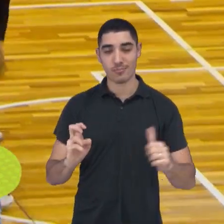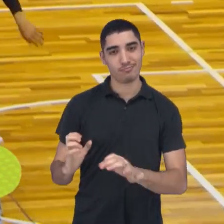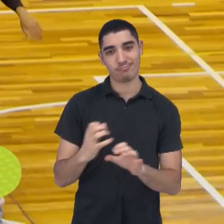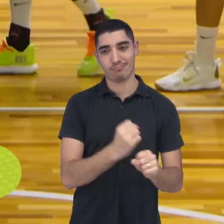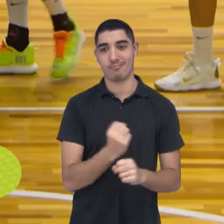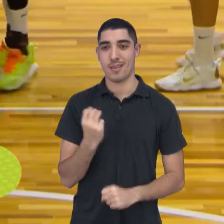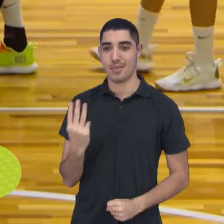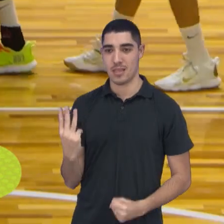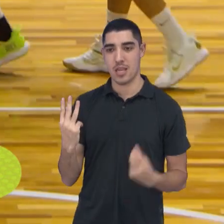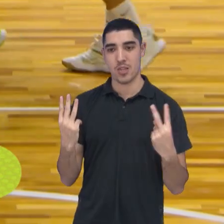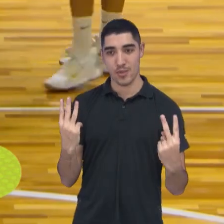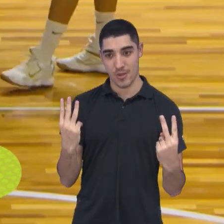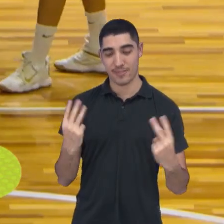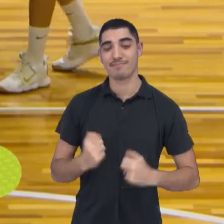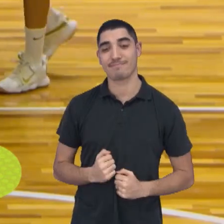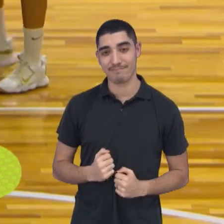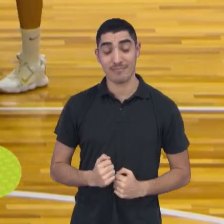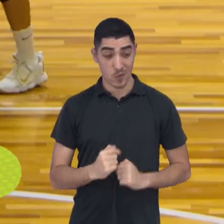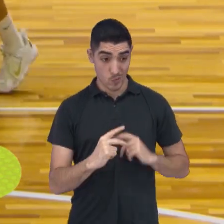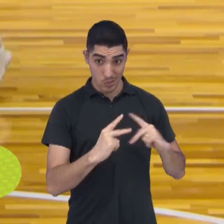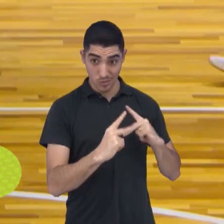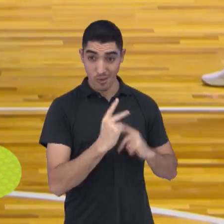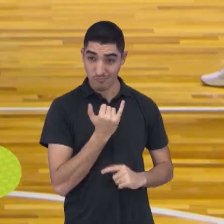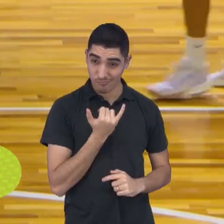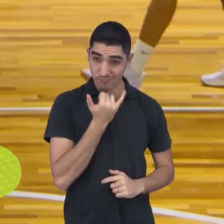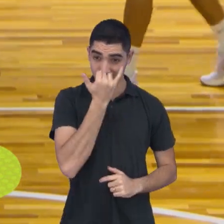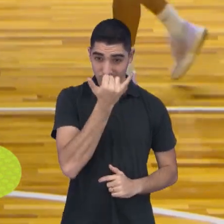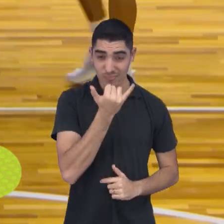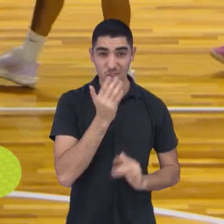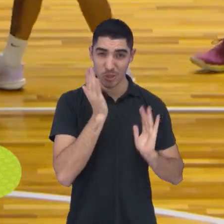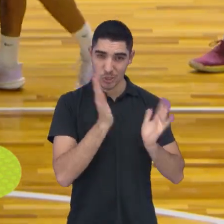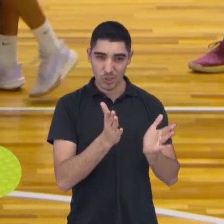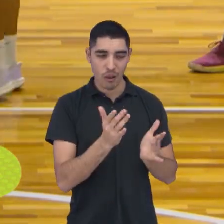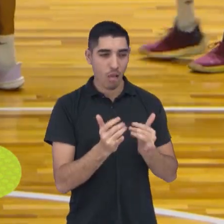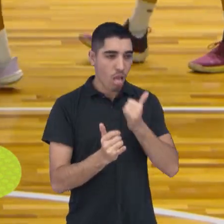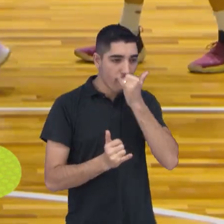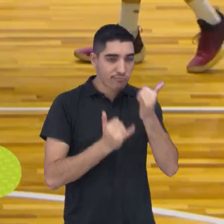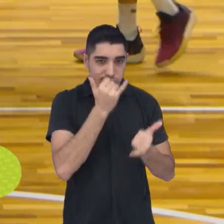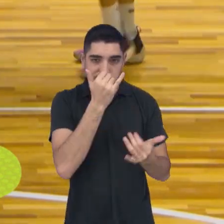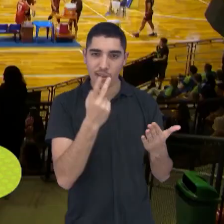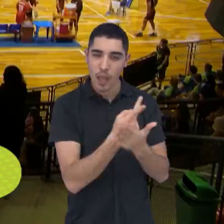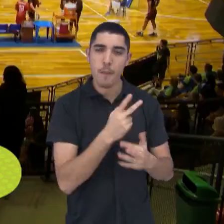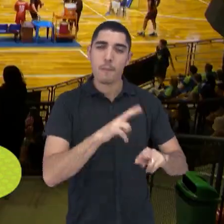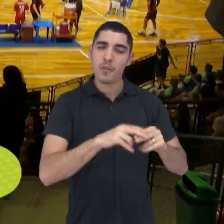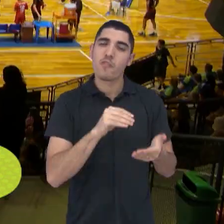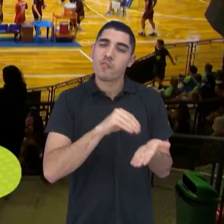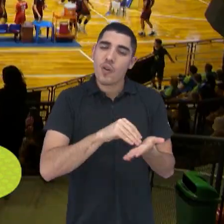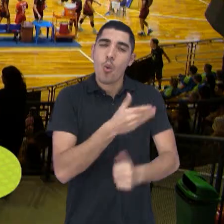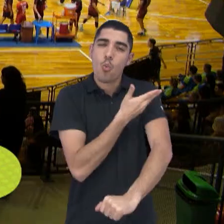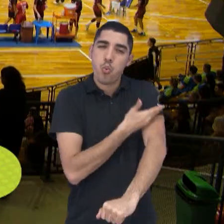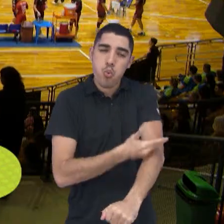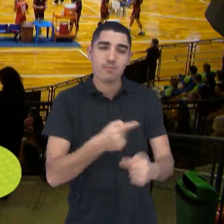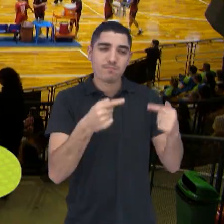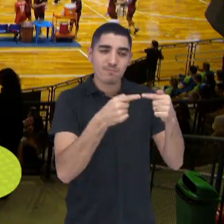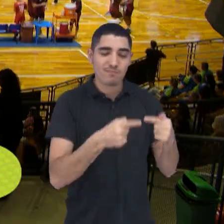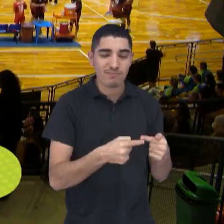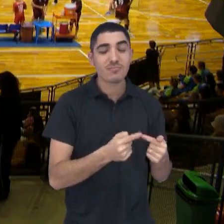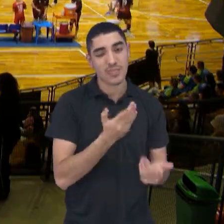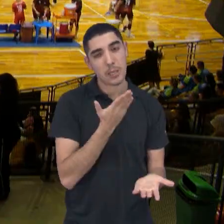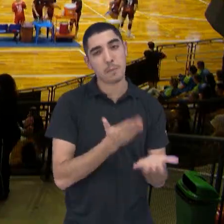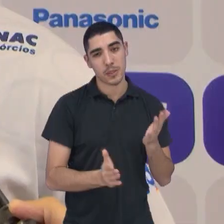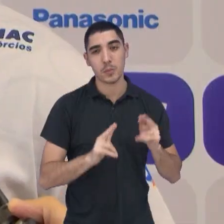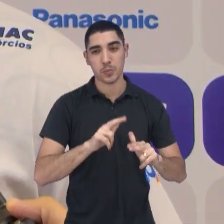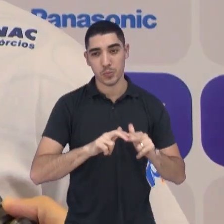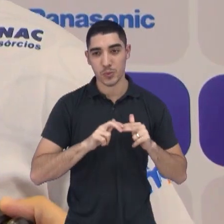3-2. Para o lado derrotado, os erros causados pela falta de entrosamento determinaram o resultado da